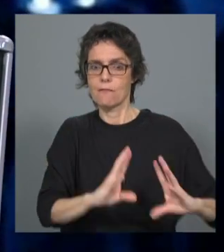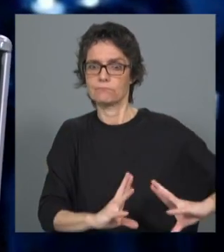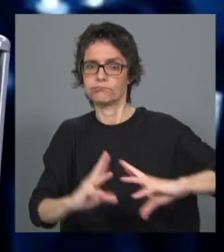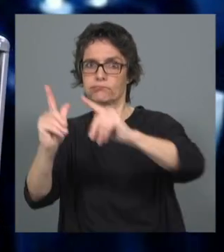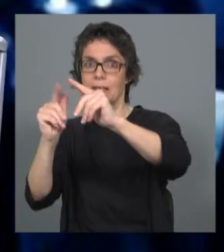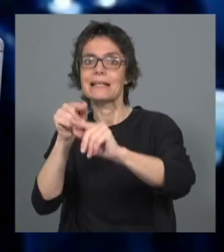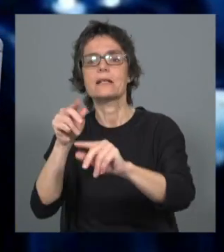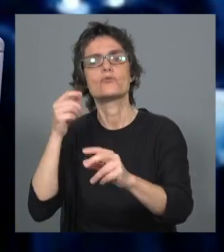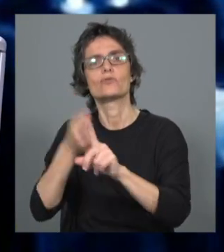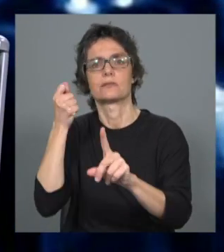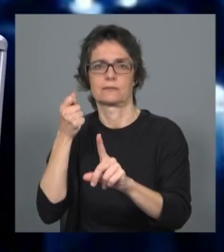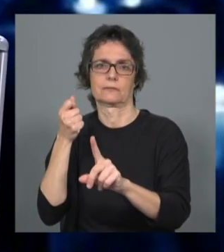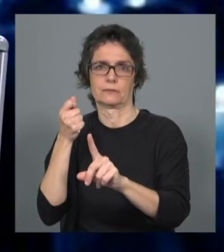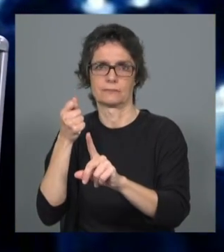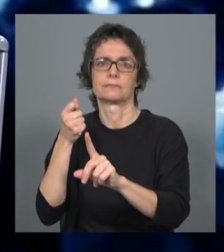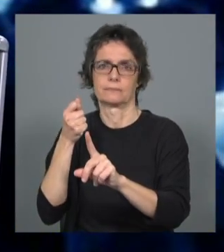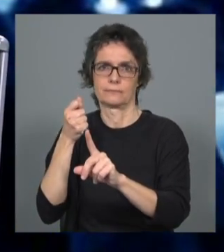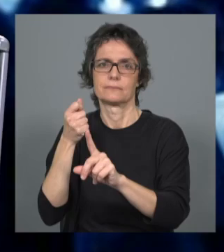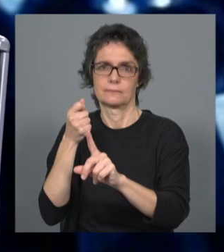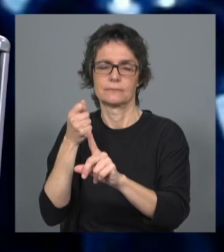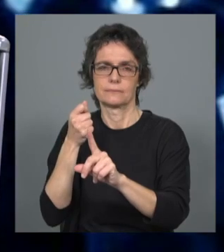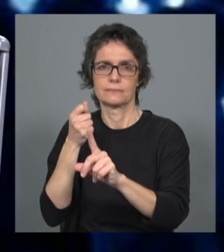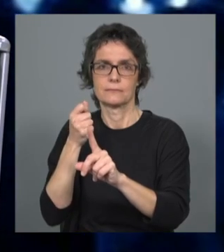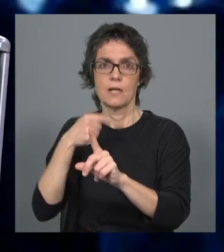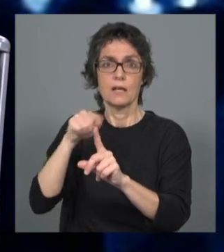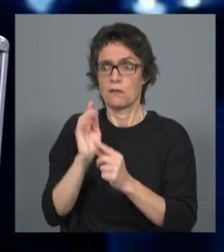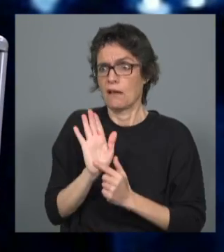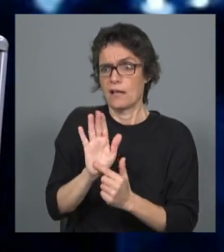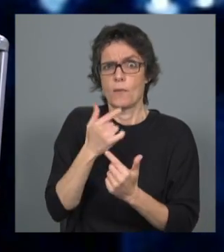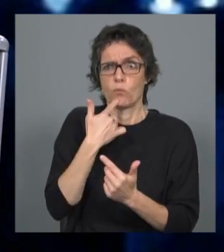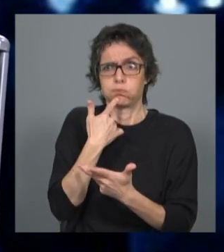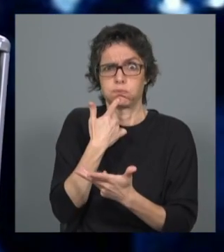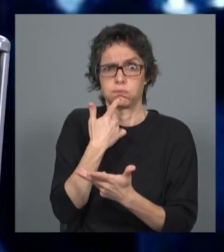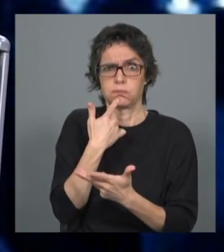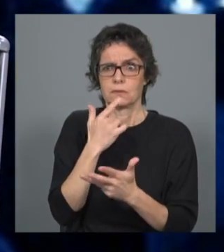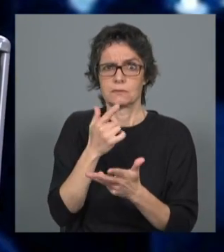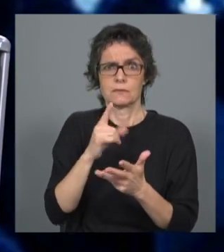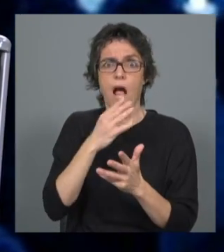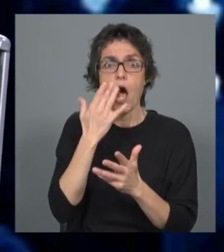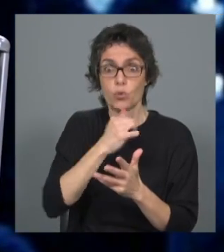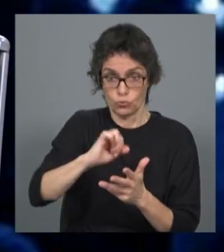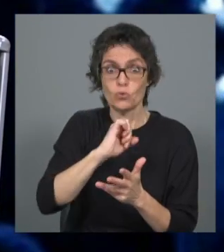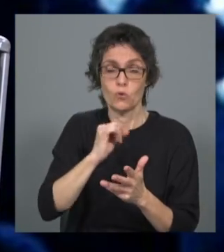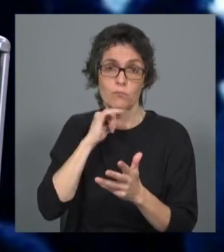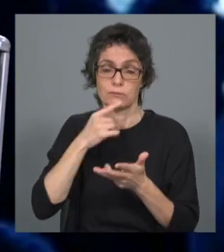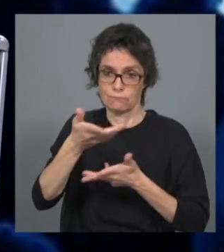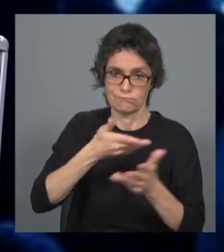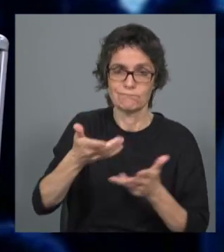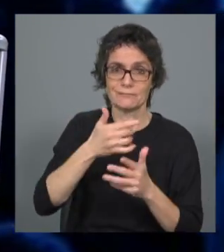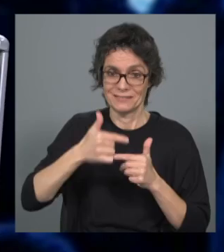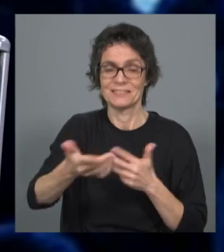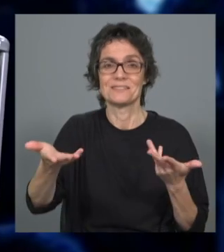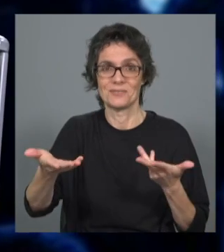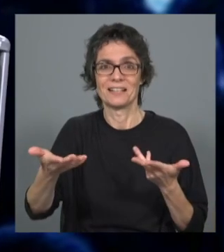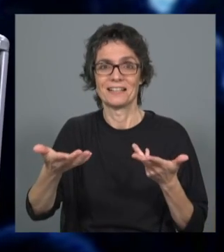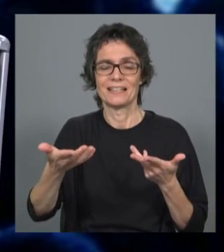nós tivemos exemplos de formas muito concretas que os nossos alunos irão ter a oportunidade de partilhar uns com os outros e de mostrar